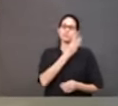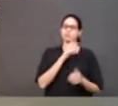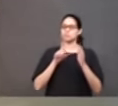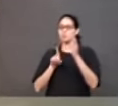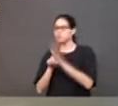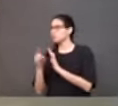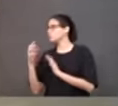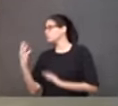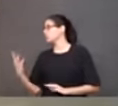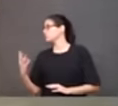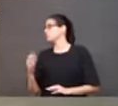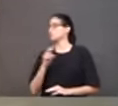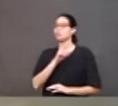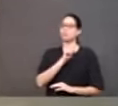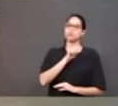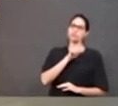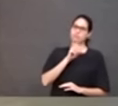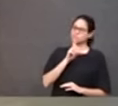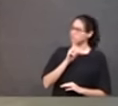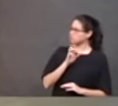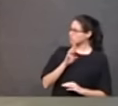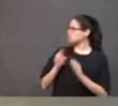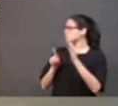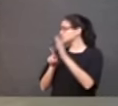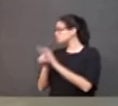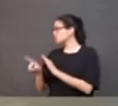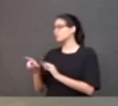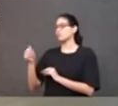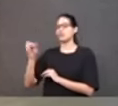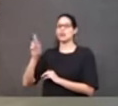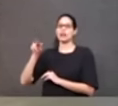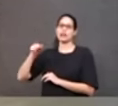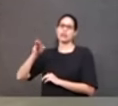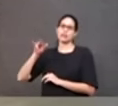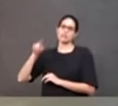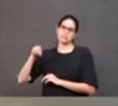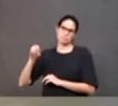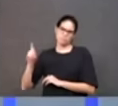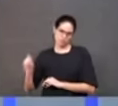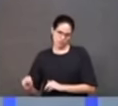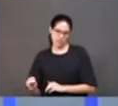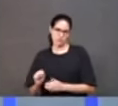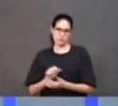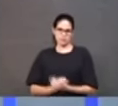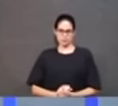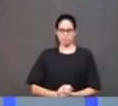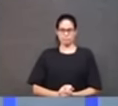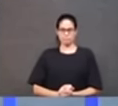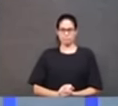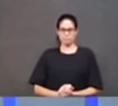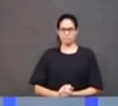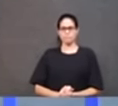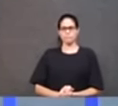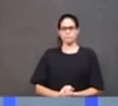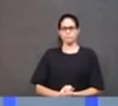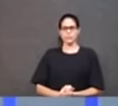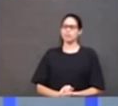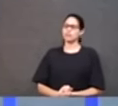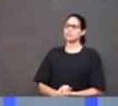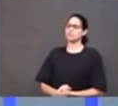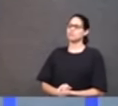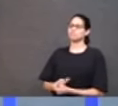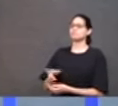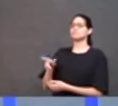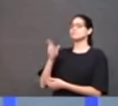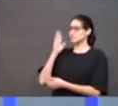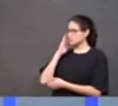tem um minuto para fazer pergunta ao professor Arquimedes. Professor Arquimedes, como o senhor sabe, os recursos